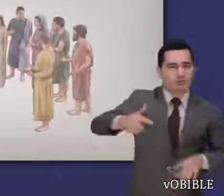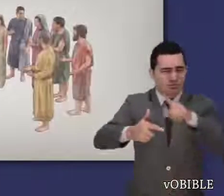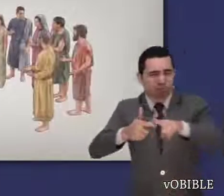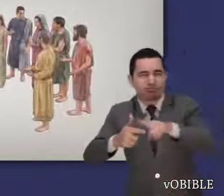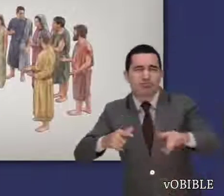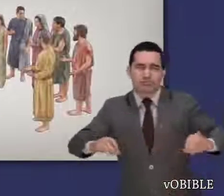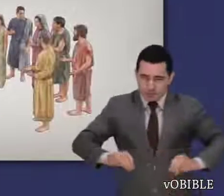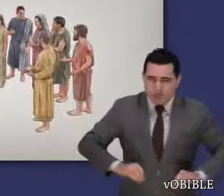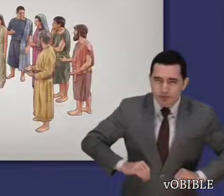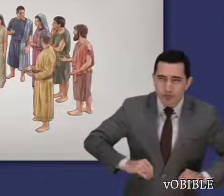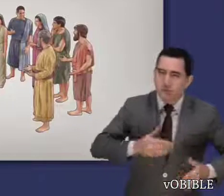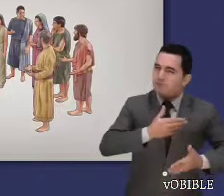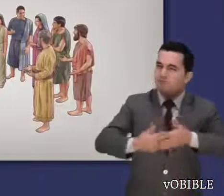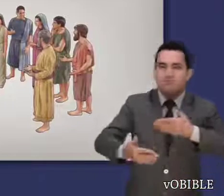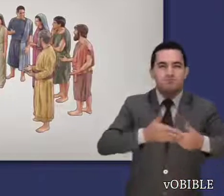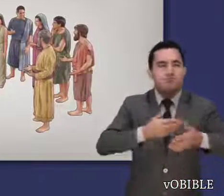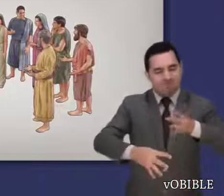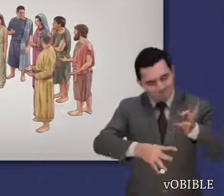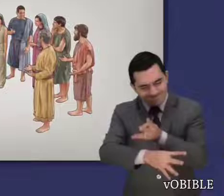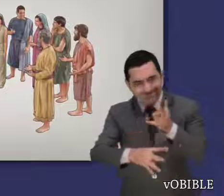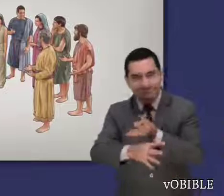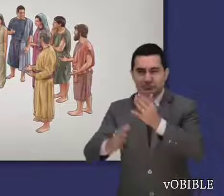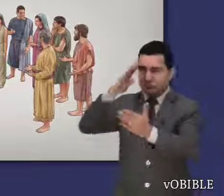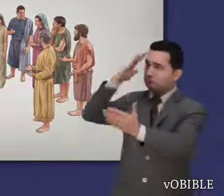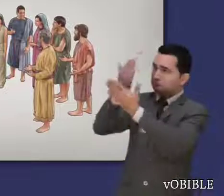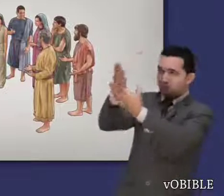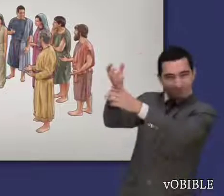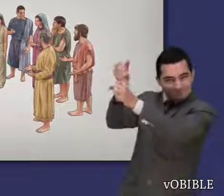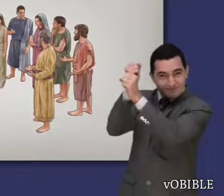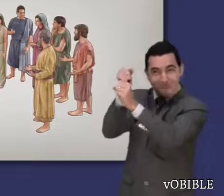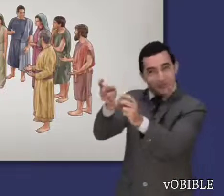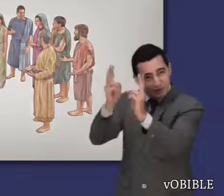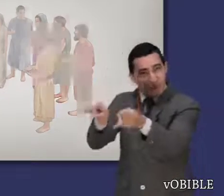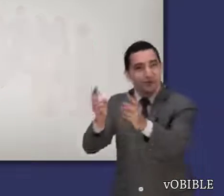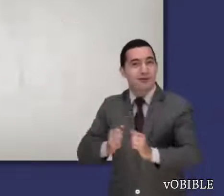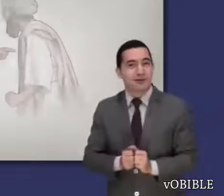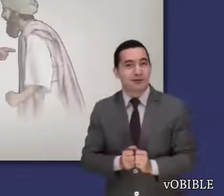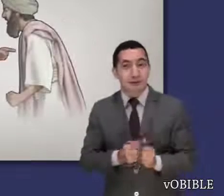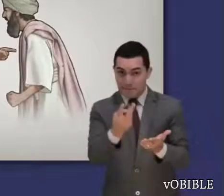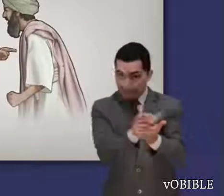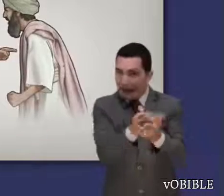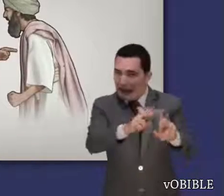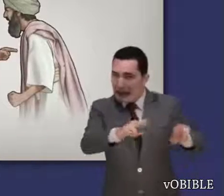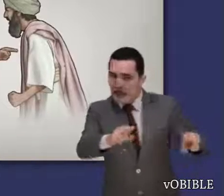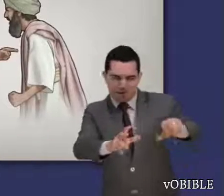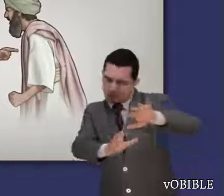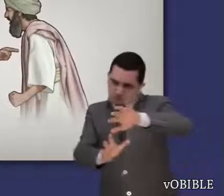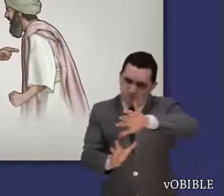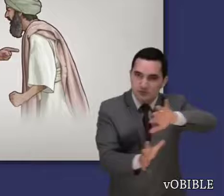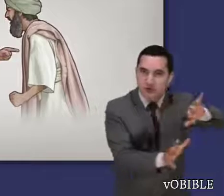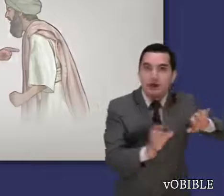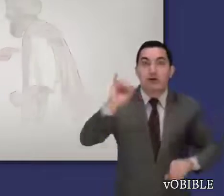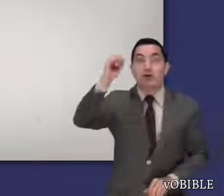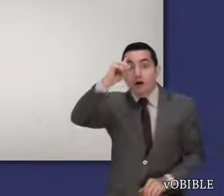A carta destaca a importância de se ter fé e perseverança ao passar por provações, de evitar fazer coisas que